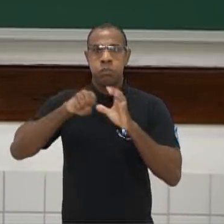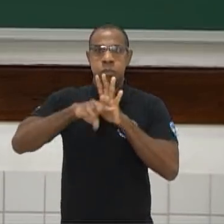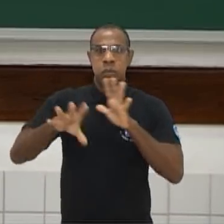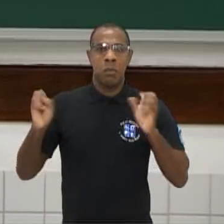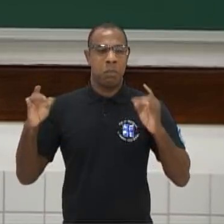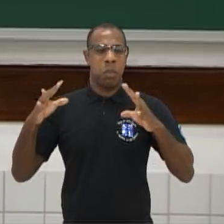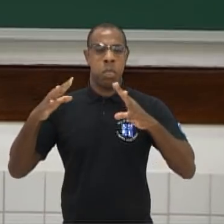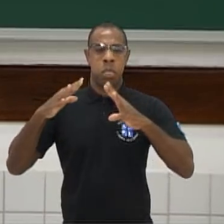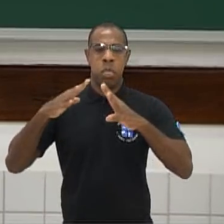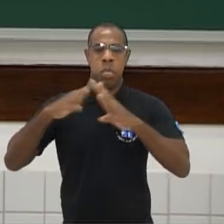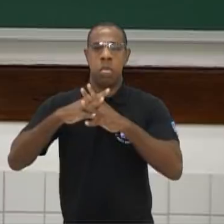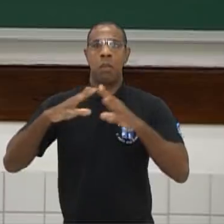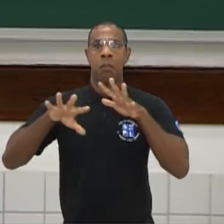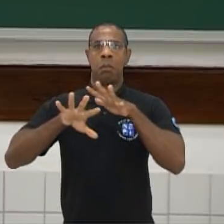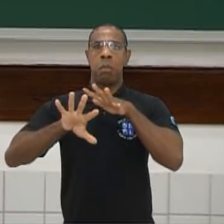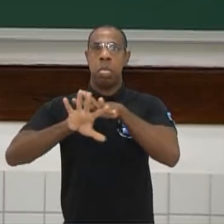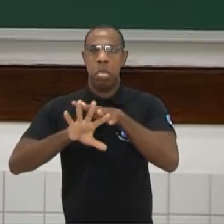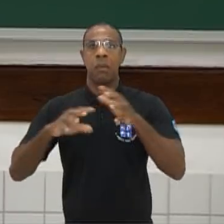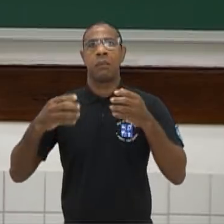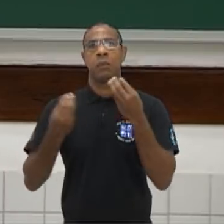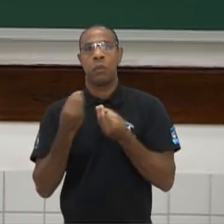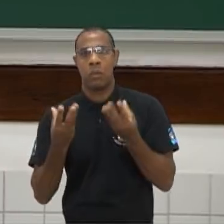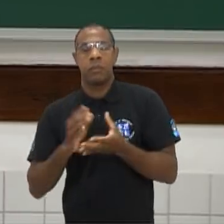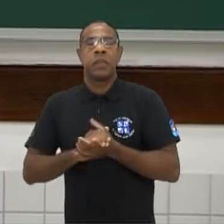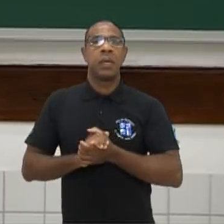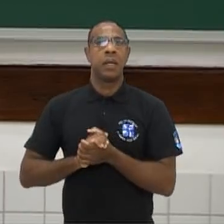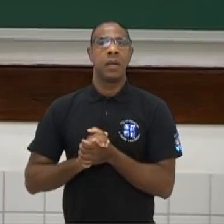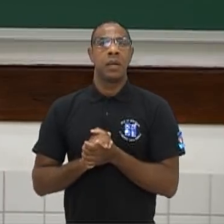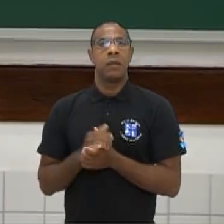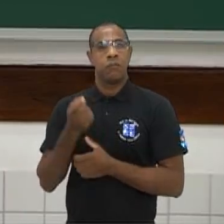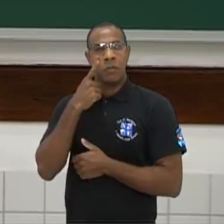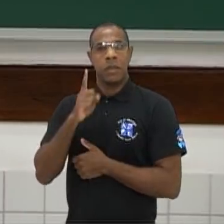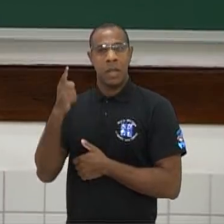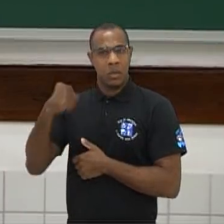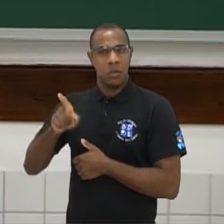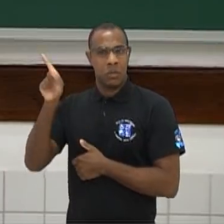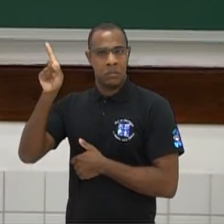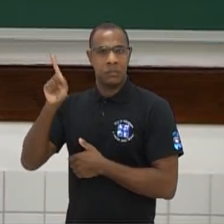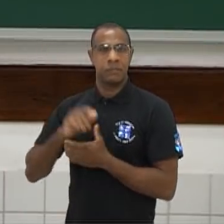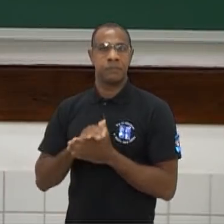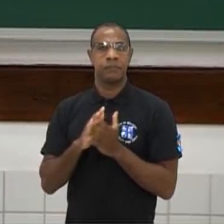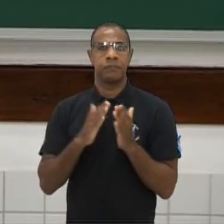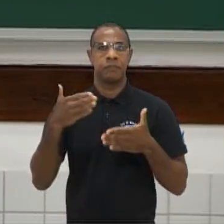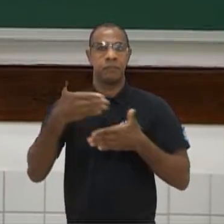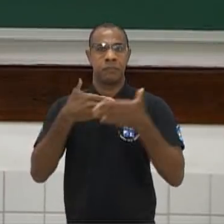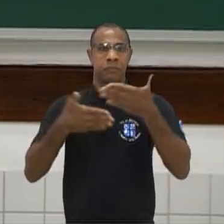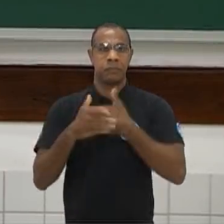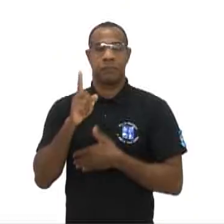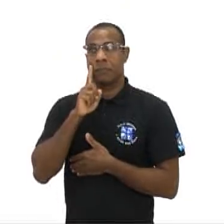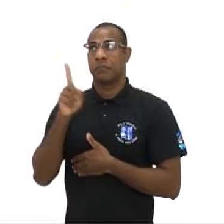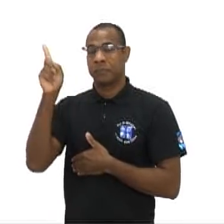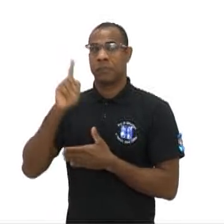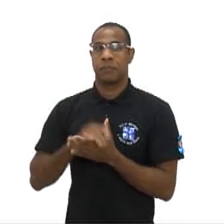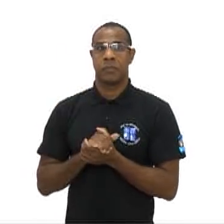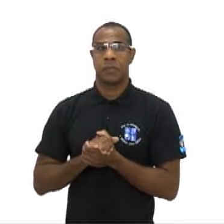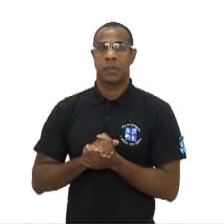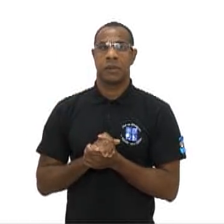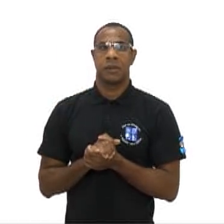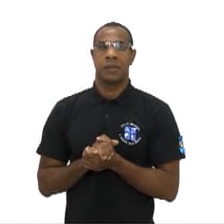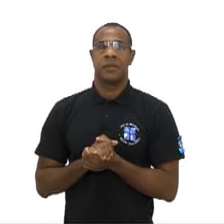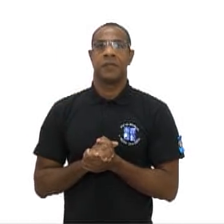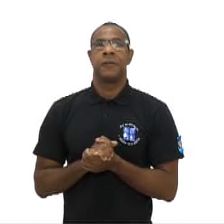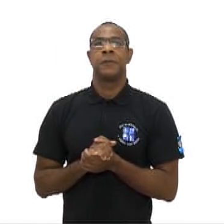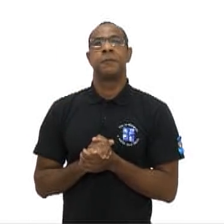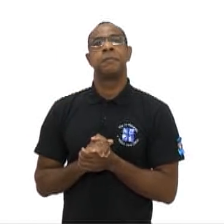mais evidente aqui ao longo dessa aula, ok? Então, vamos dar mais uma olhada aqui na nossa próxima tela? Então, me acompanhe aqui no nosso